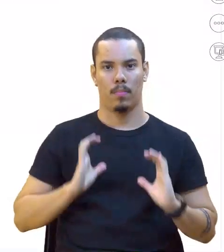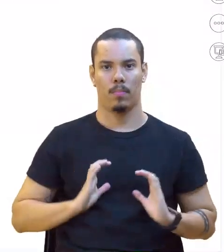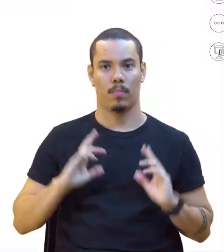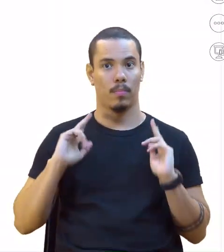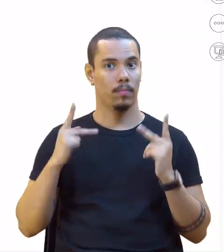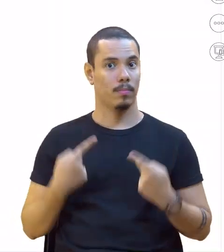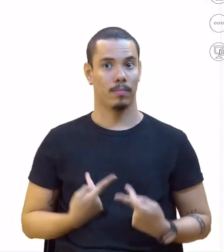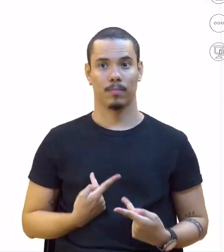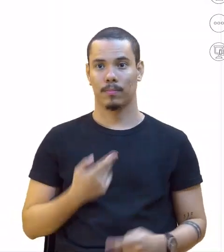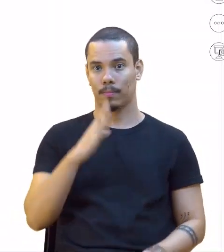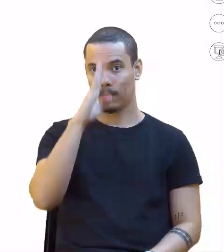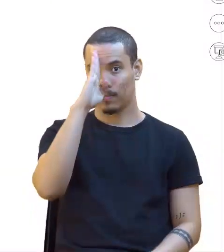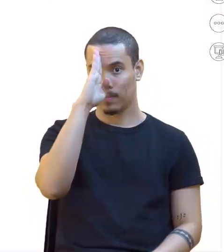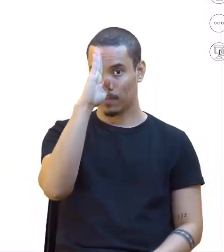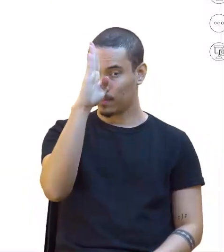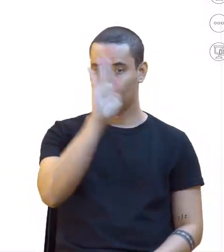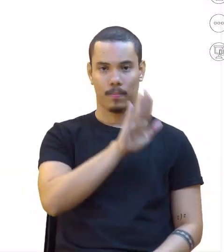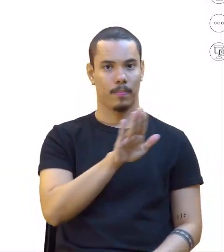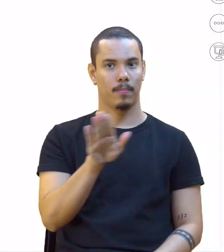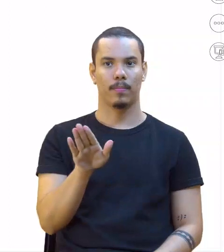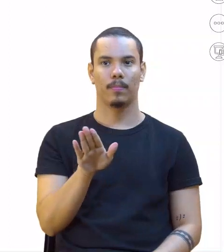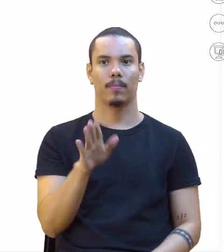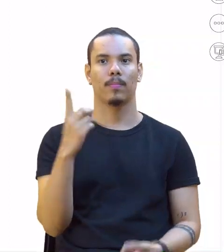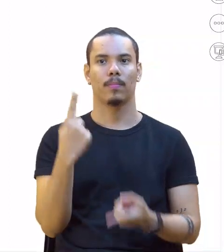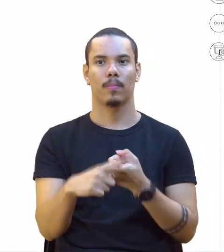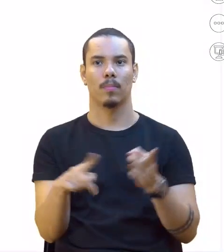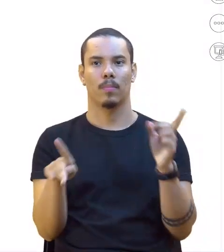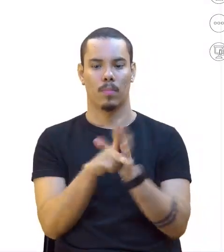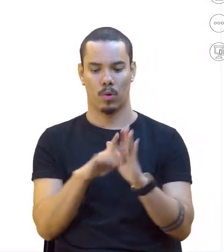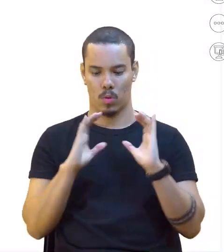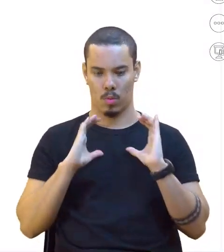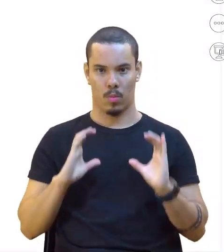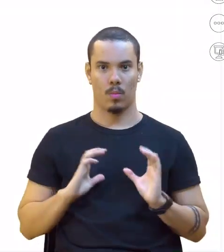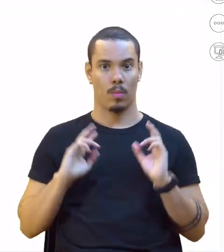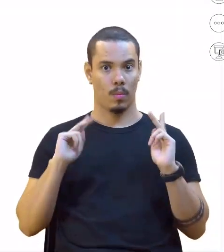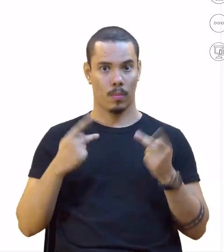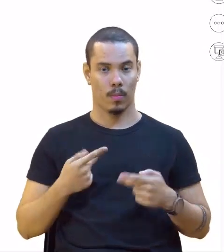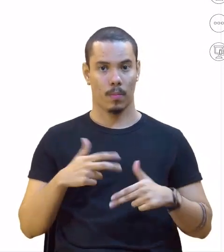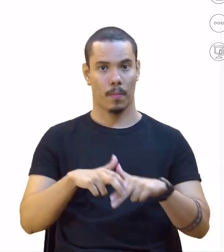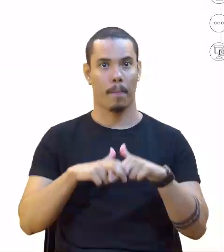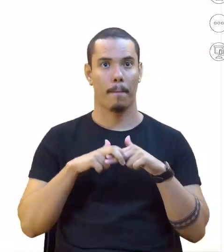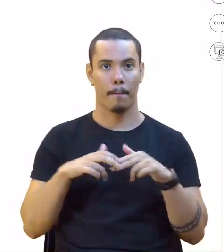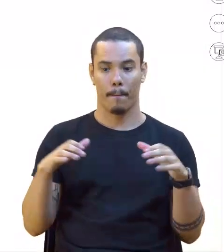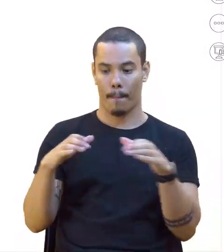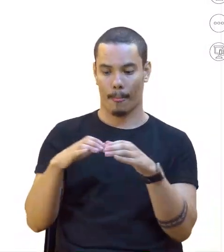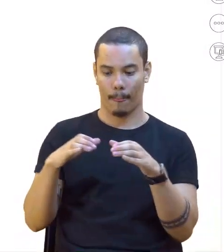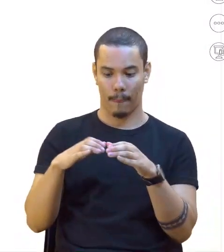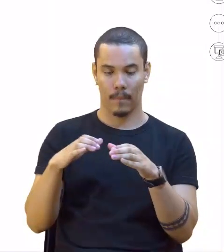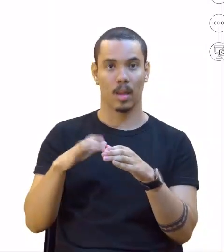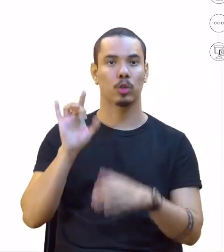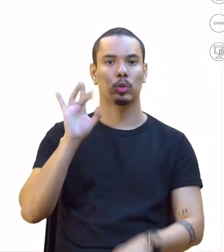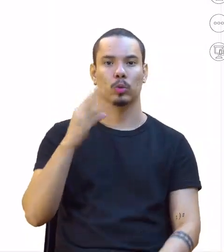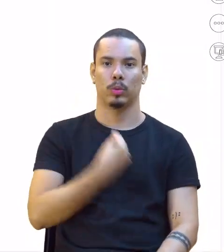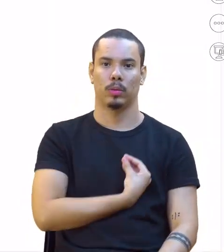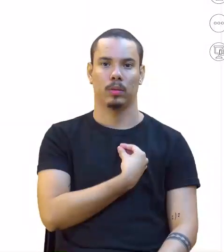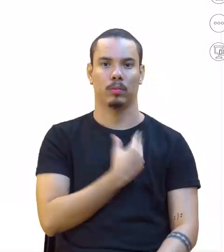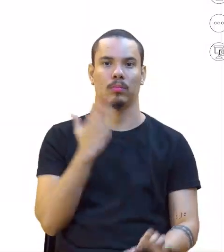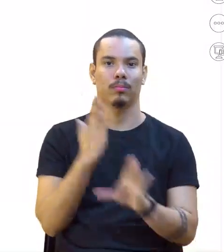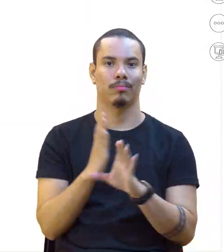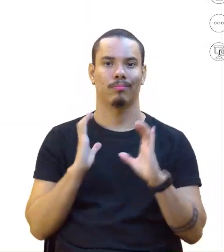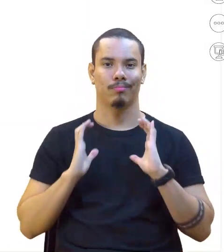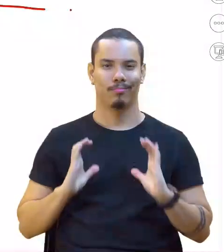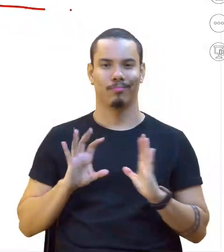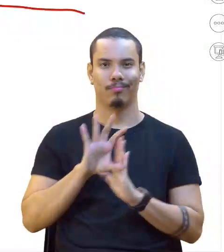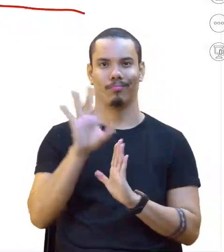básica que vem aí do comportamento humano. Então a civilização só existe em razão do comportamento